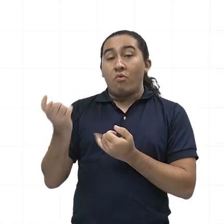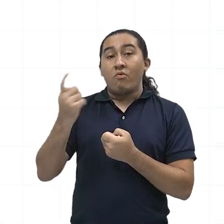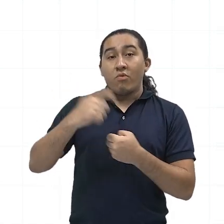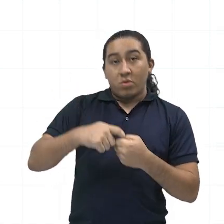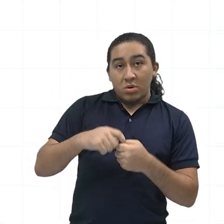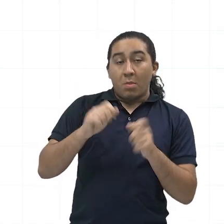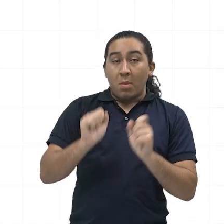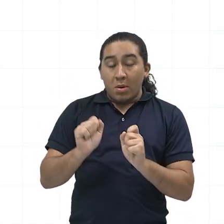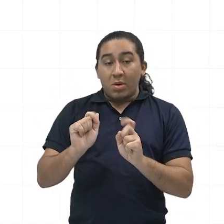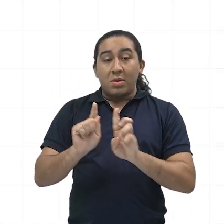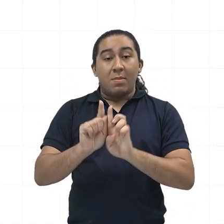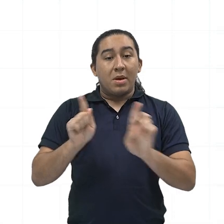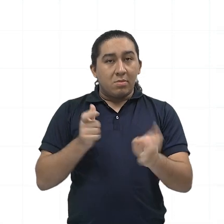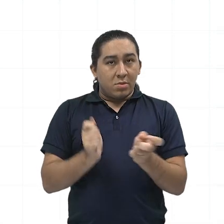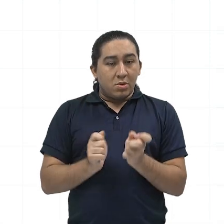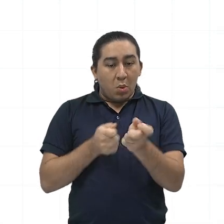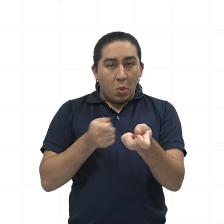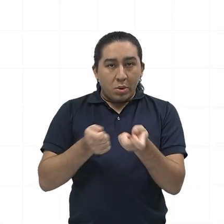ser controlado.